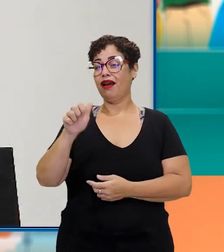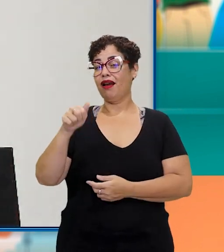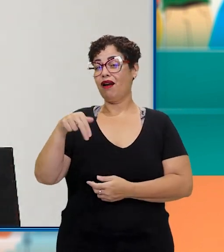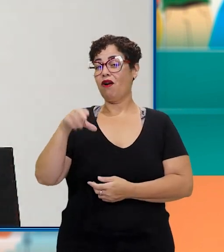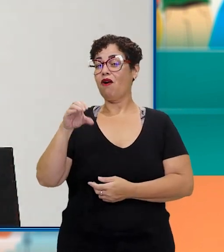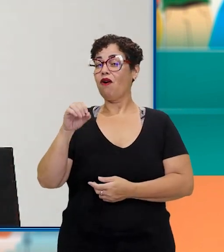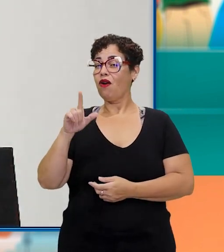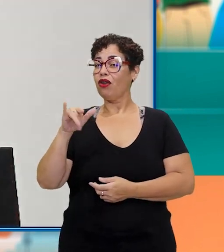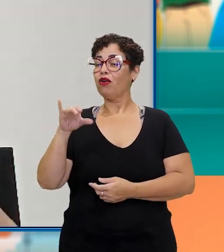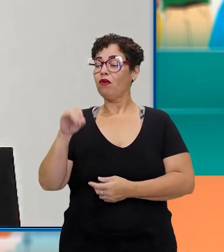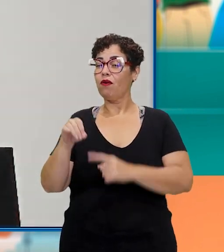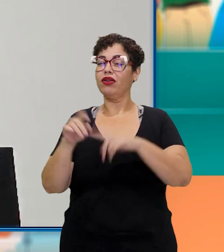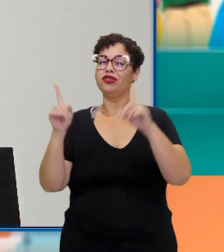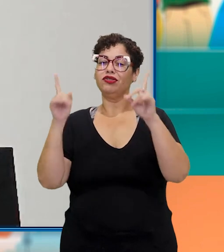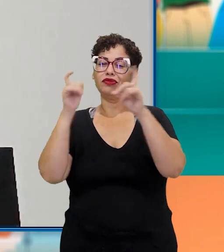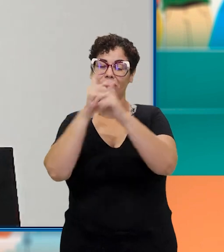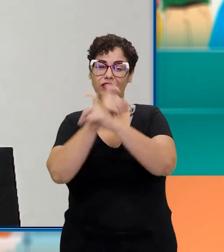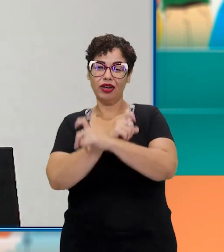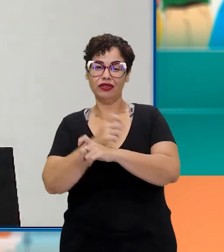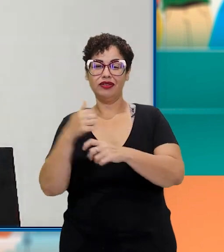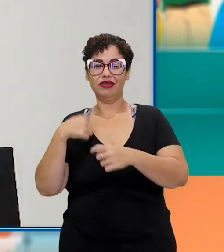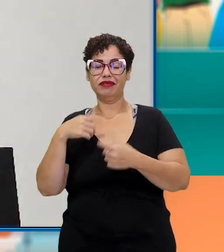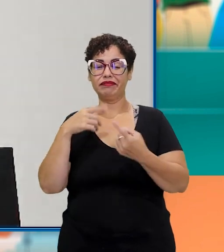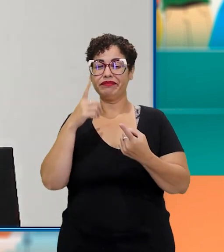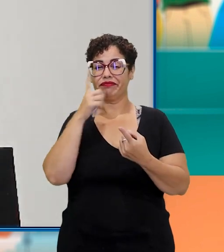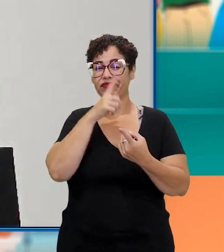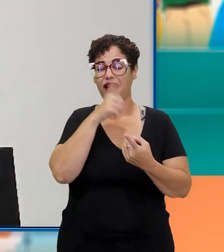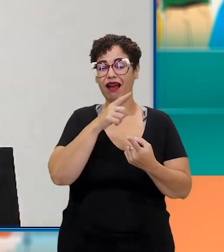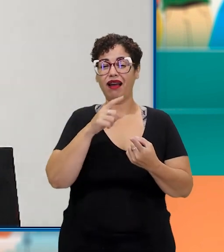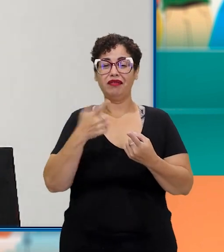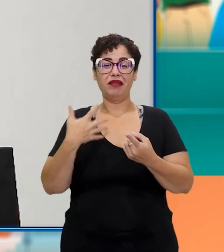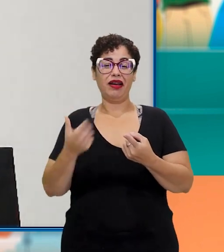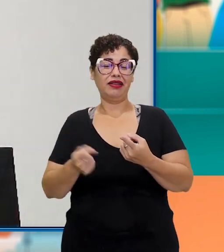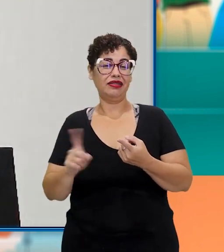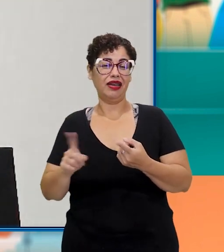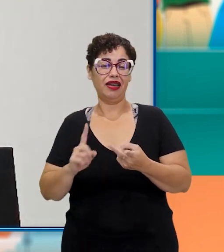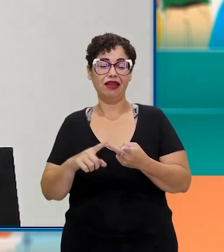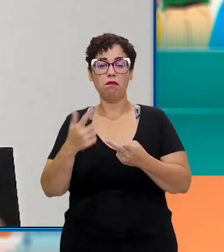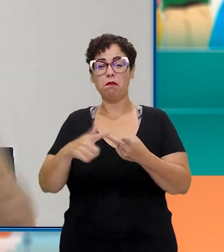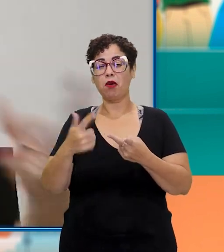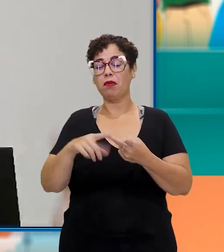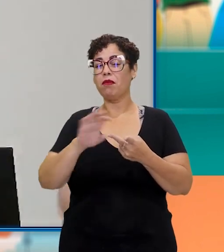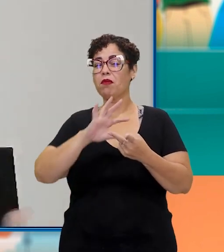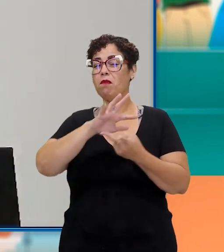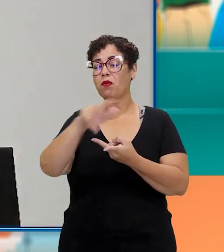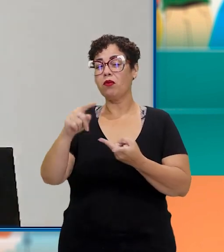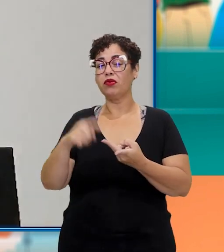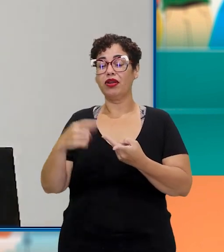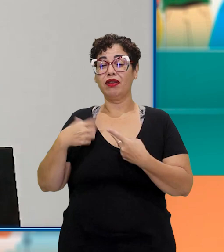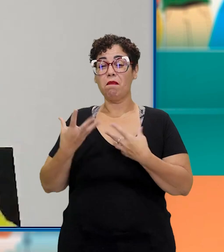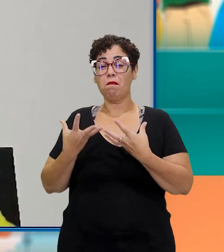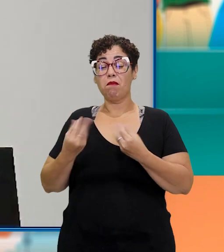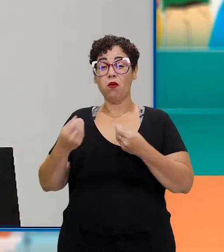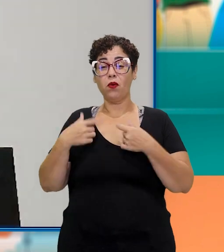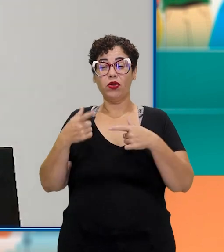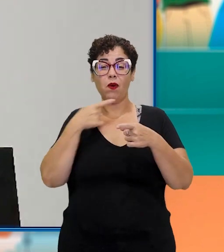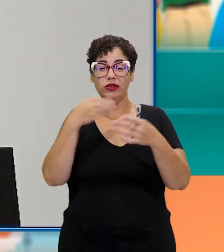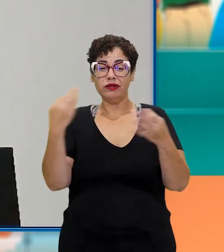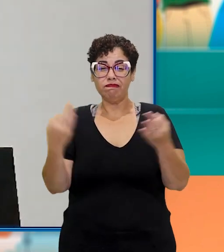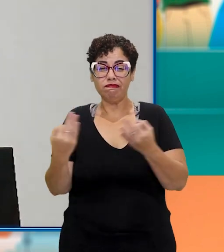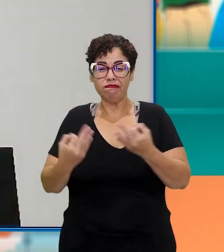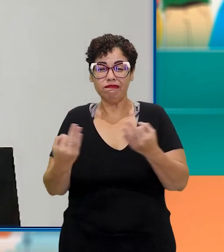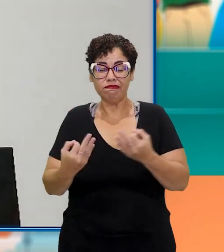Os melancólicos já têm como dificuldade aceitar suas imperfeições e os problemas do mundo pelo excesso